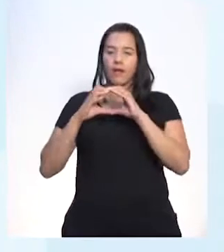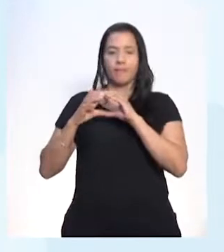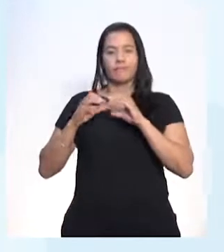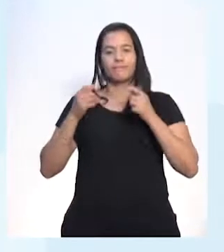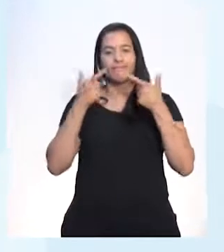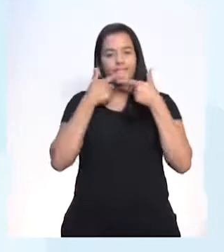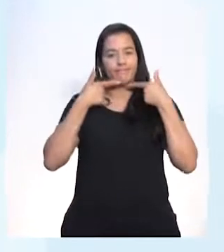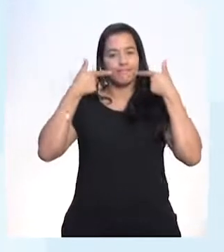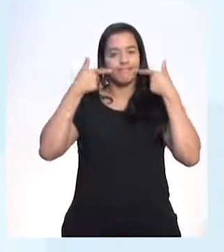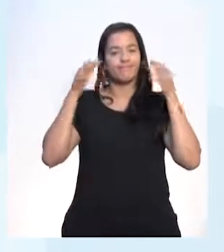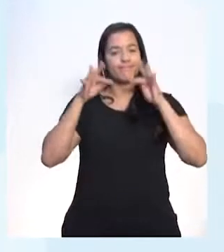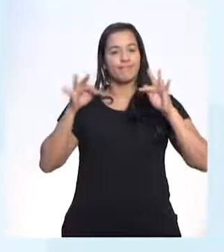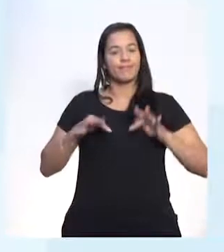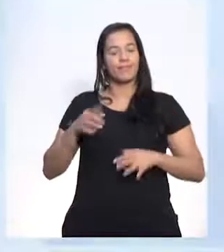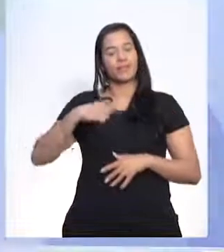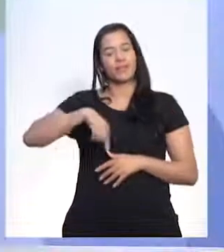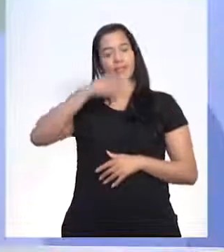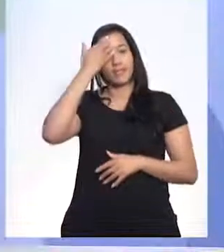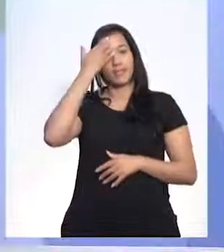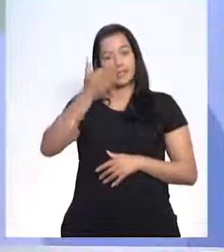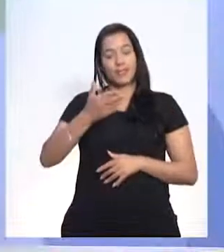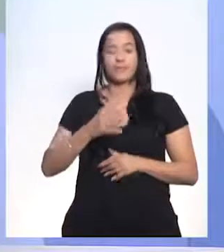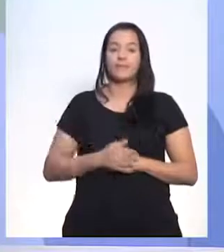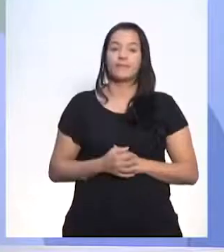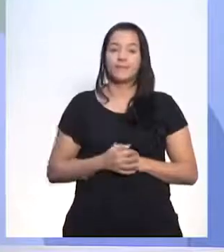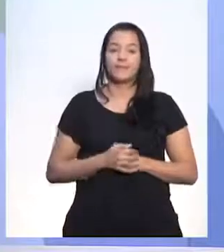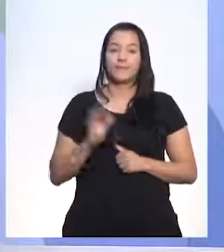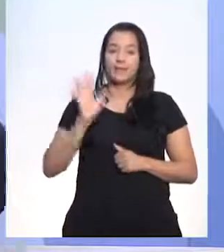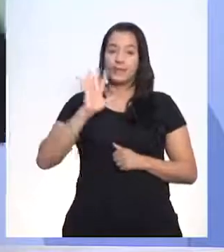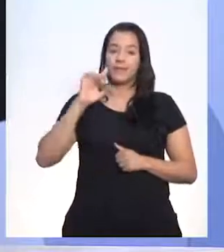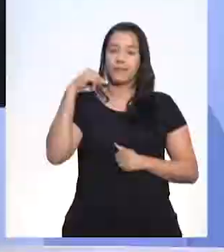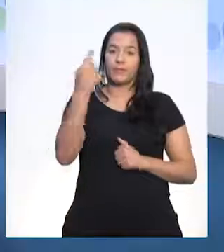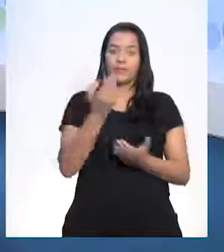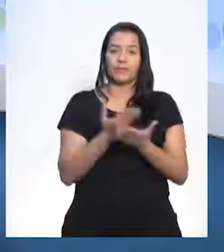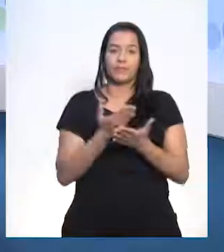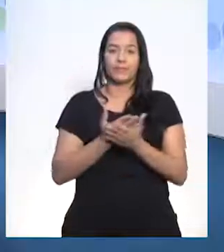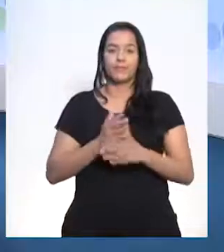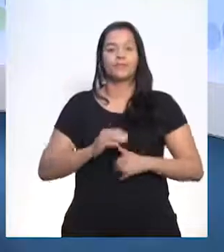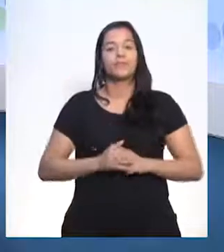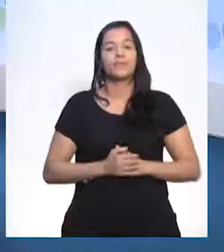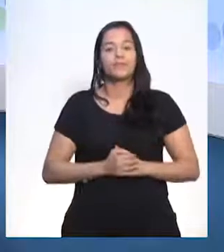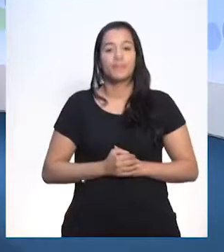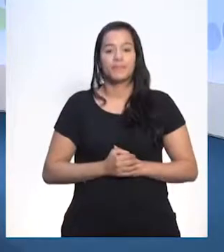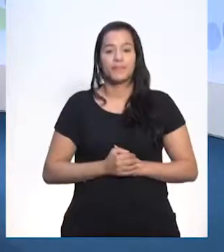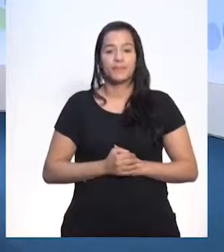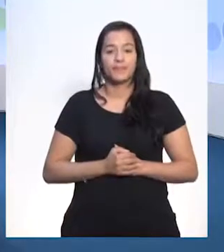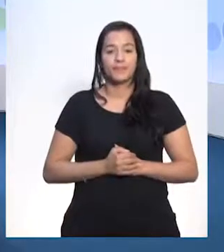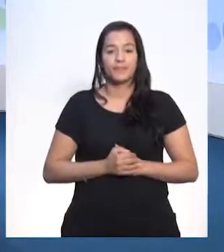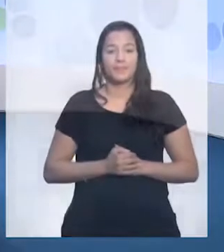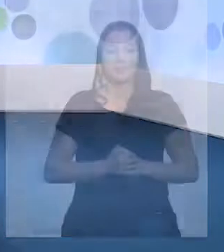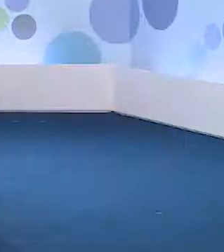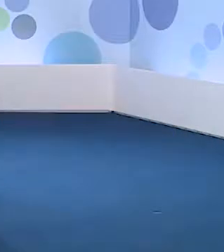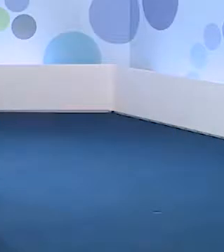e a gente fica muito feliz, ok? Obrigada, pessoal. Até uma próxima aula. Tchau, tchau. Tchau, tchau, pessoal.